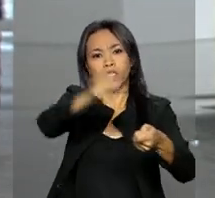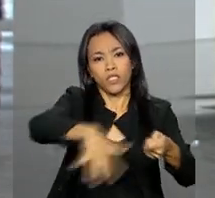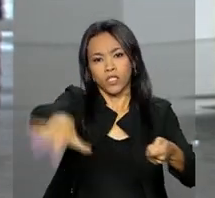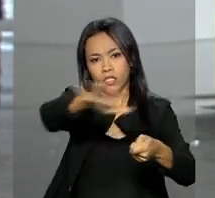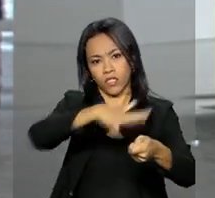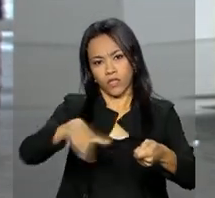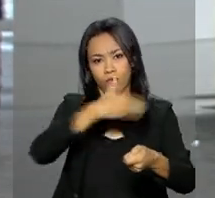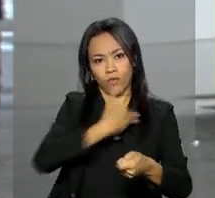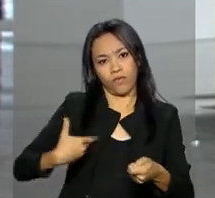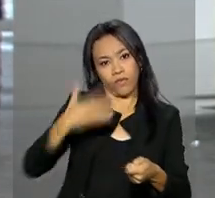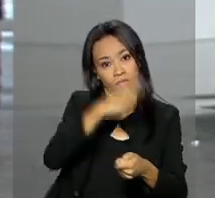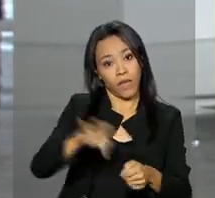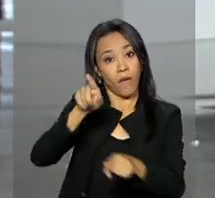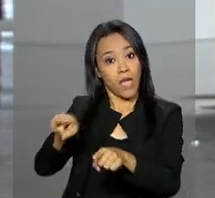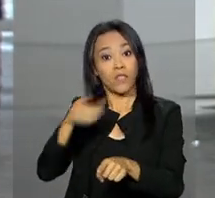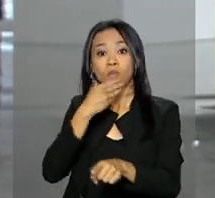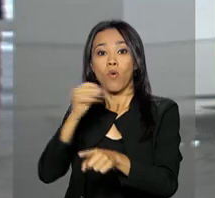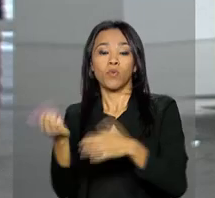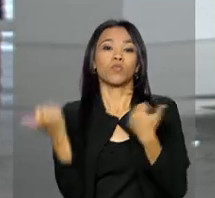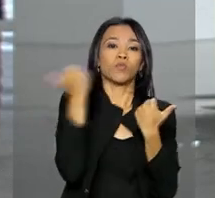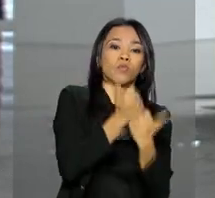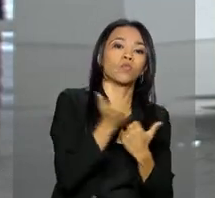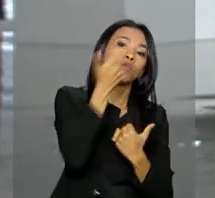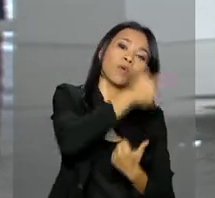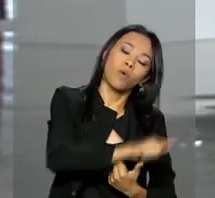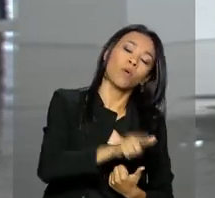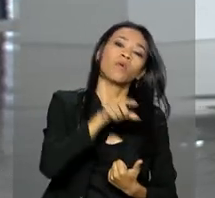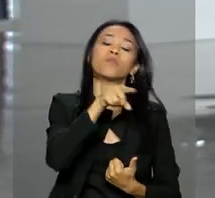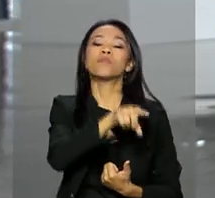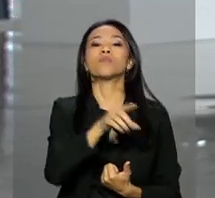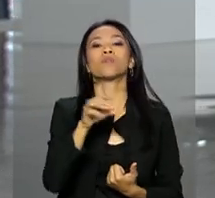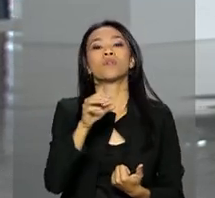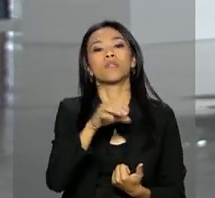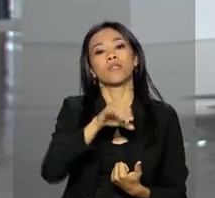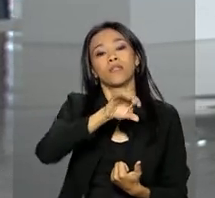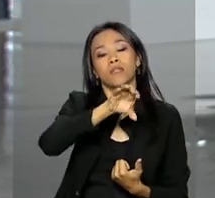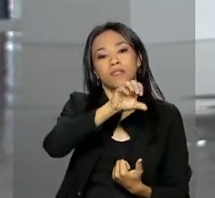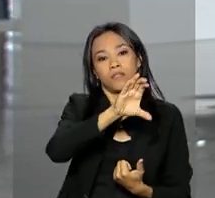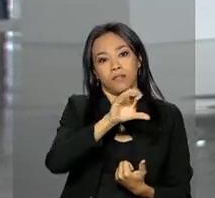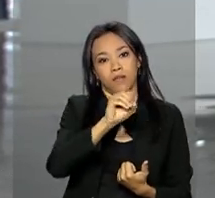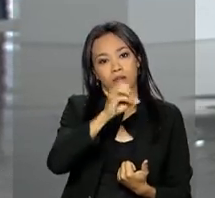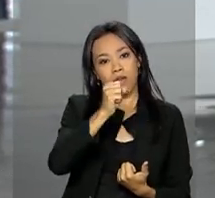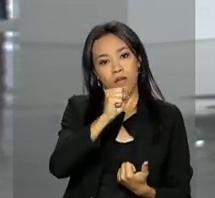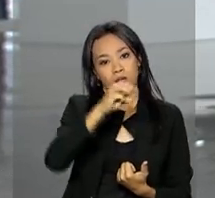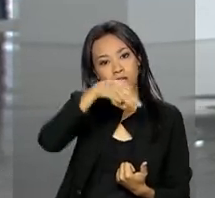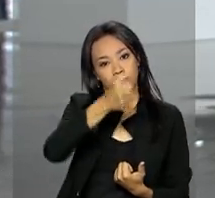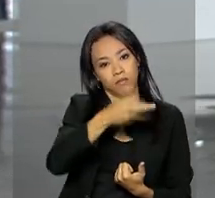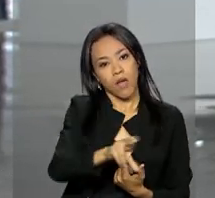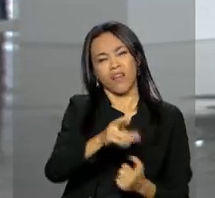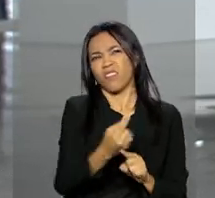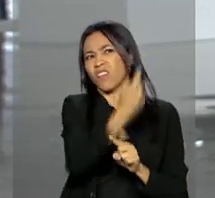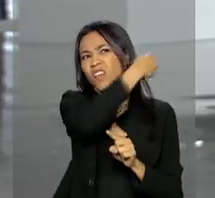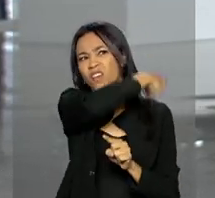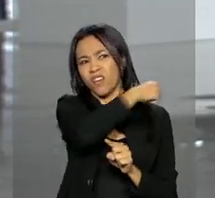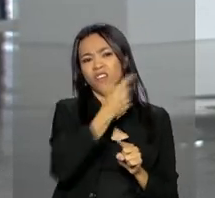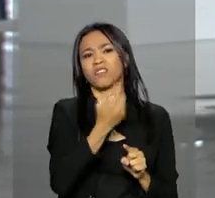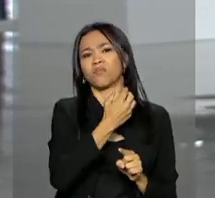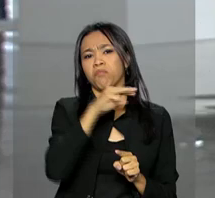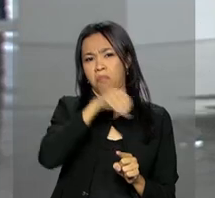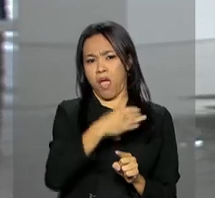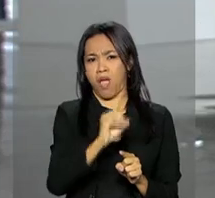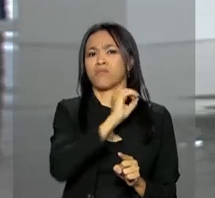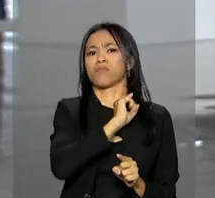União ele substitui Osmar serralho que estava frente do Ministério da Justiça desde o mês de março e